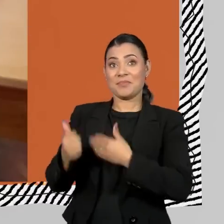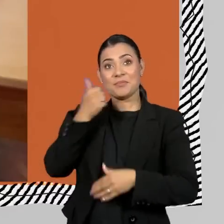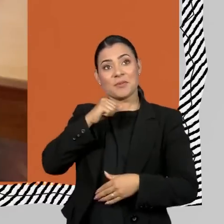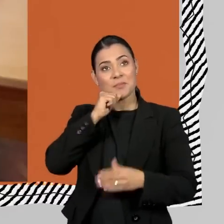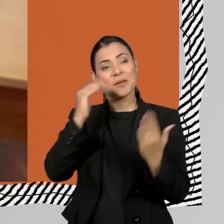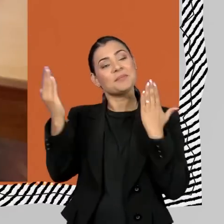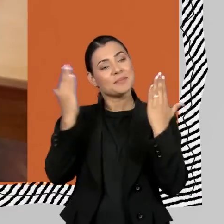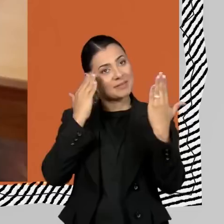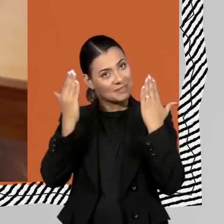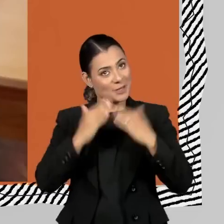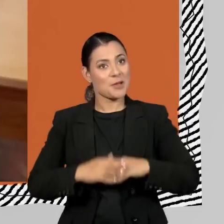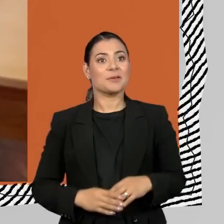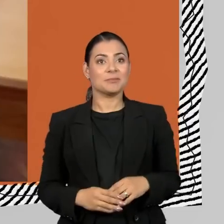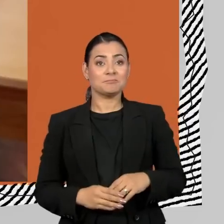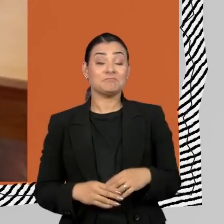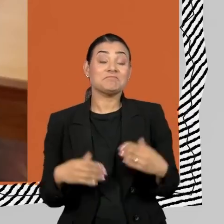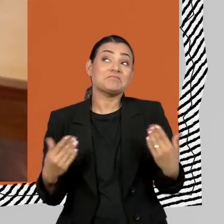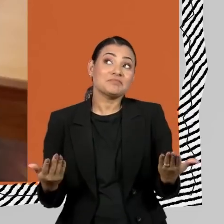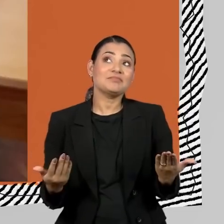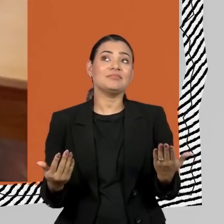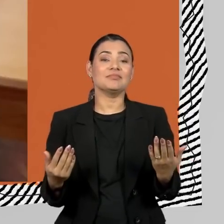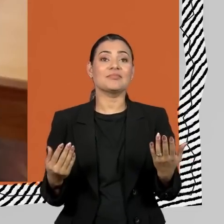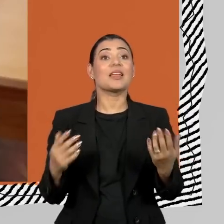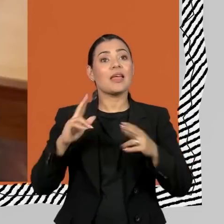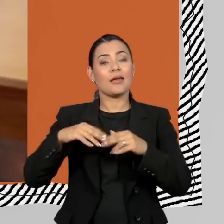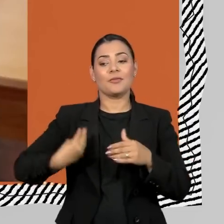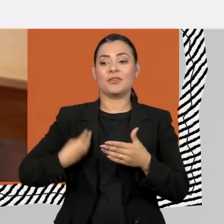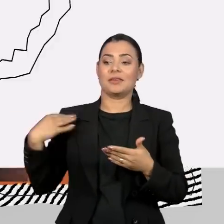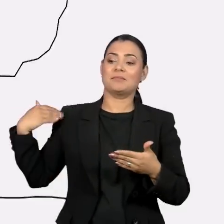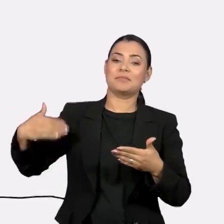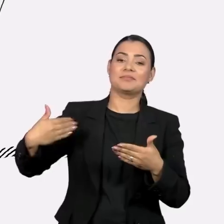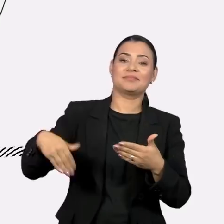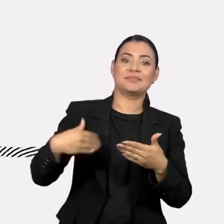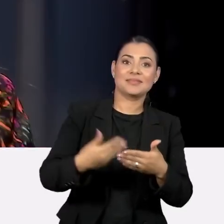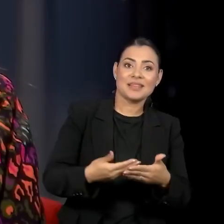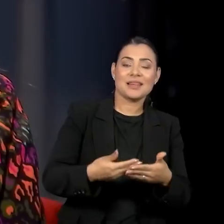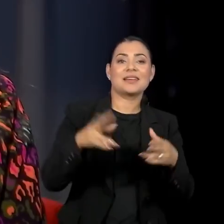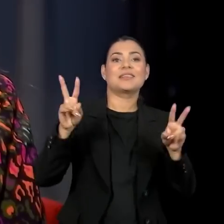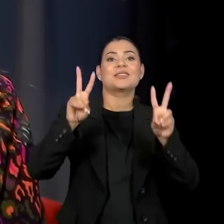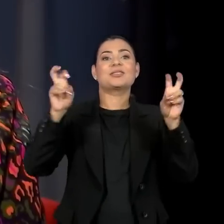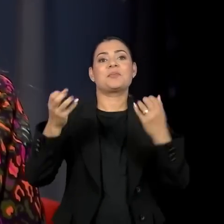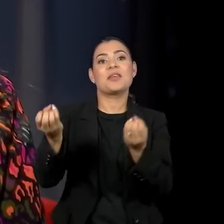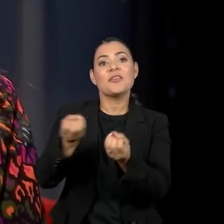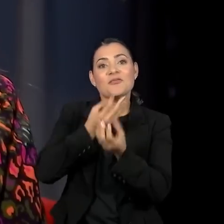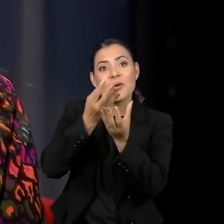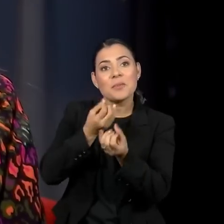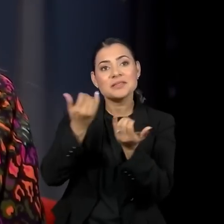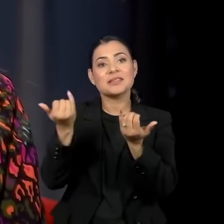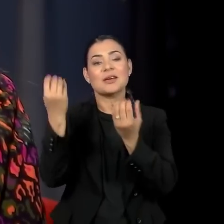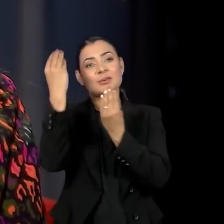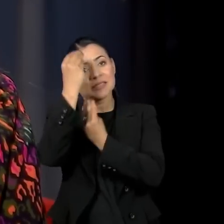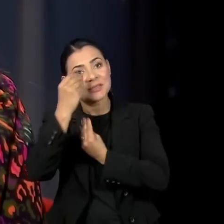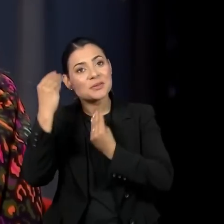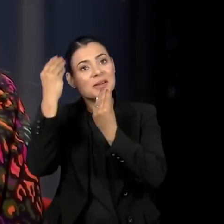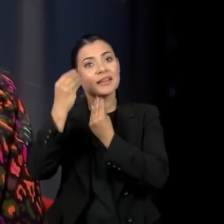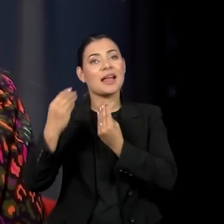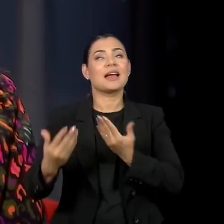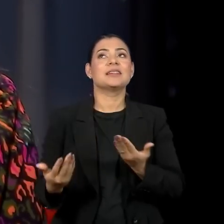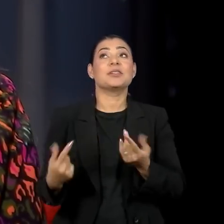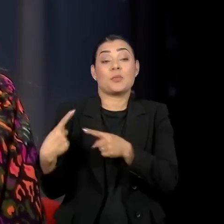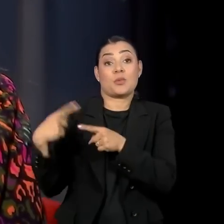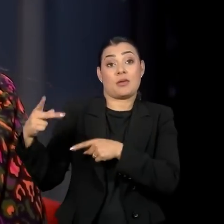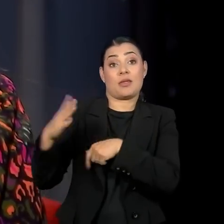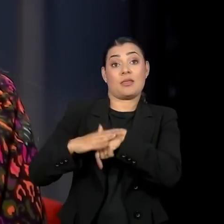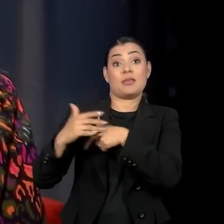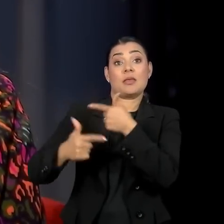psicóloga e acho que muito de eu ter trilhado assim essa coisa de informação em sexualidade foi porque ela trabalhou